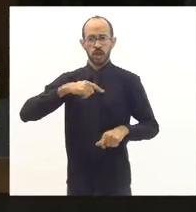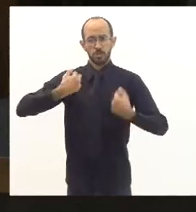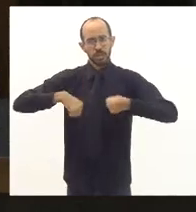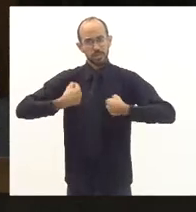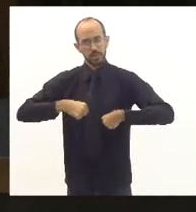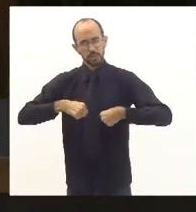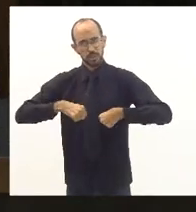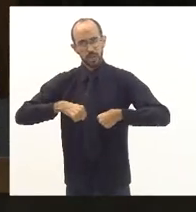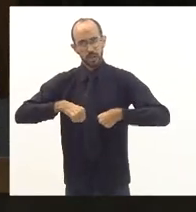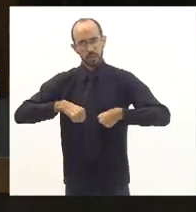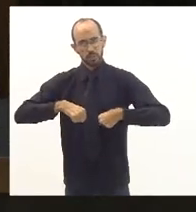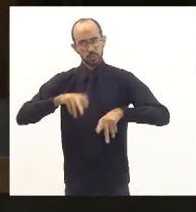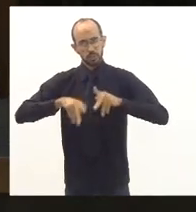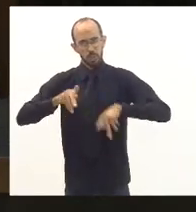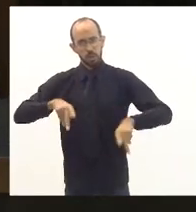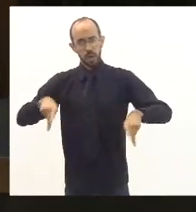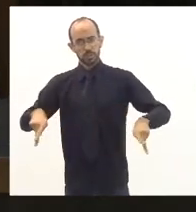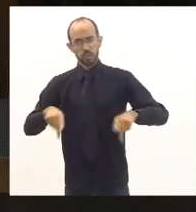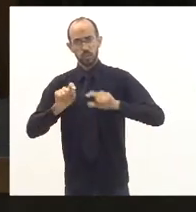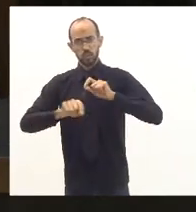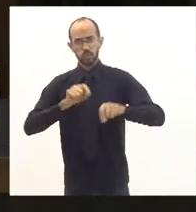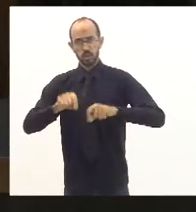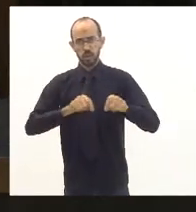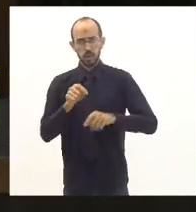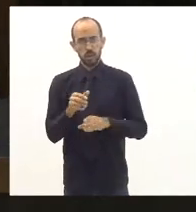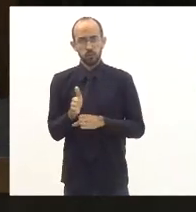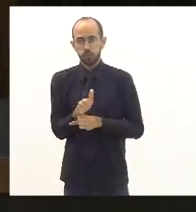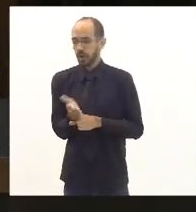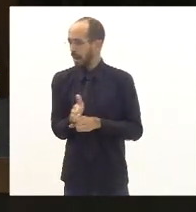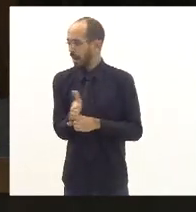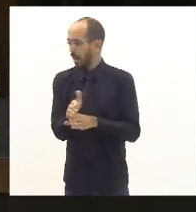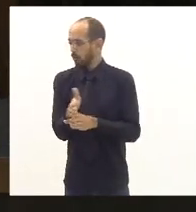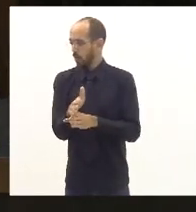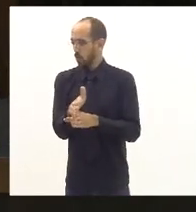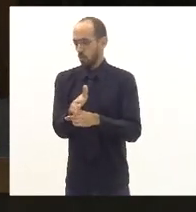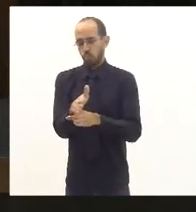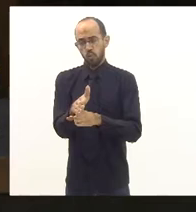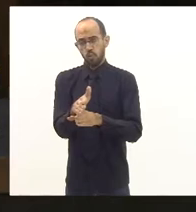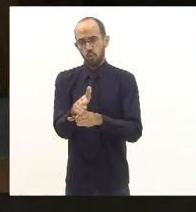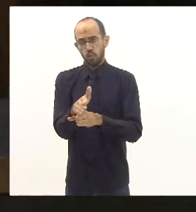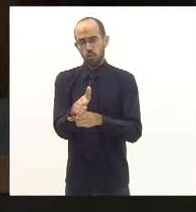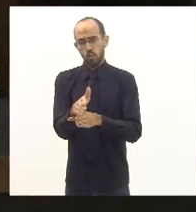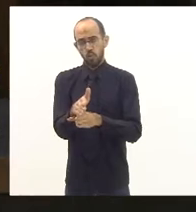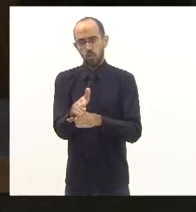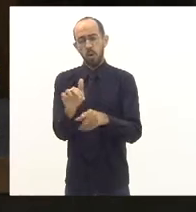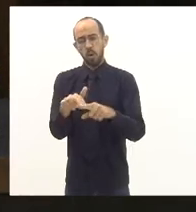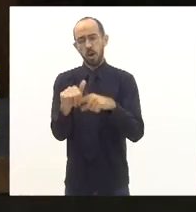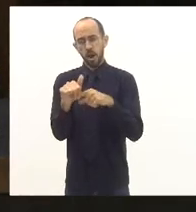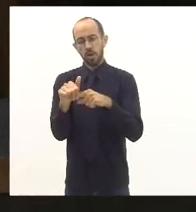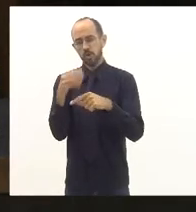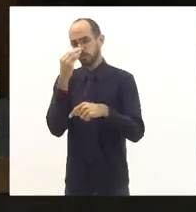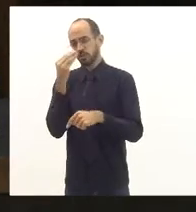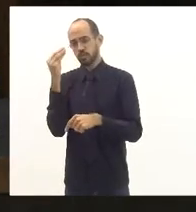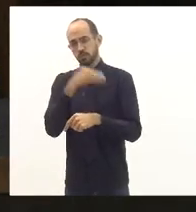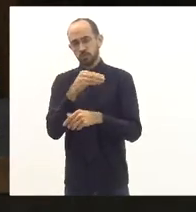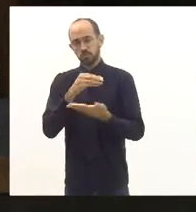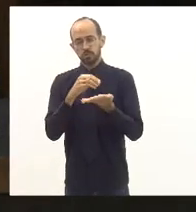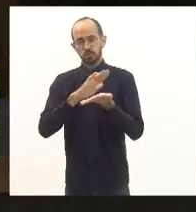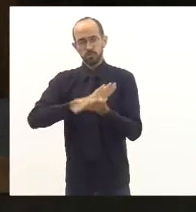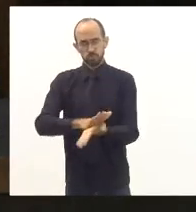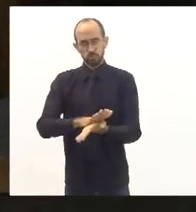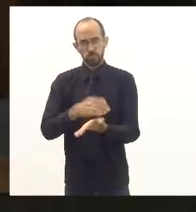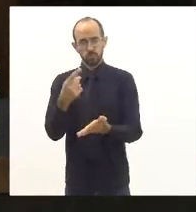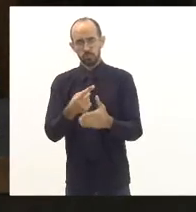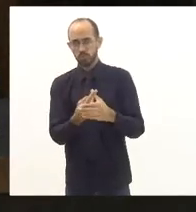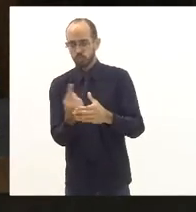demanda de população em situação em alto nível de vulnerabilidade, em razão da exclusão do mercado de trabalho, da